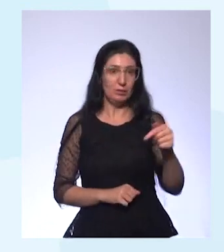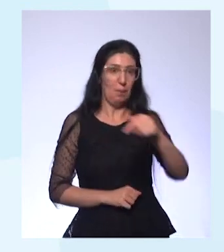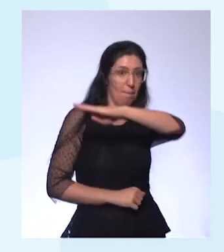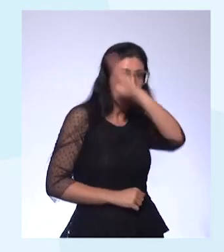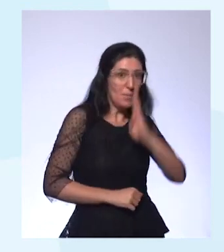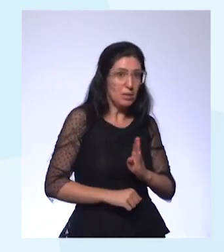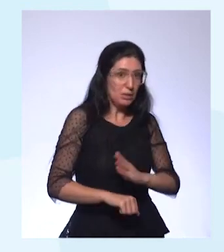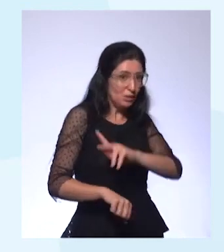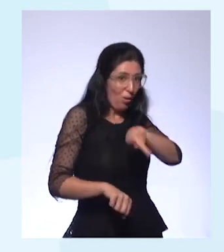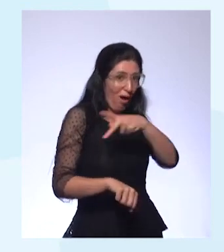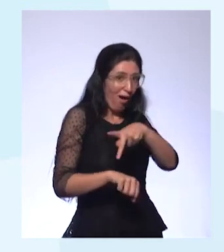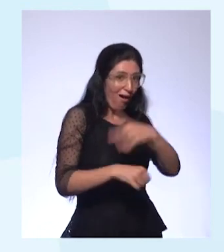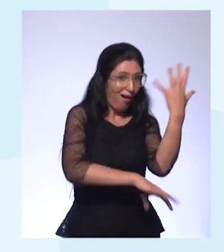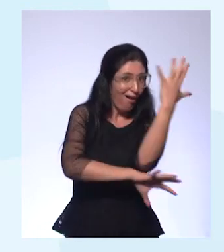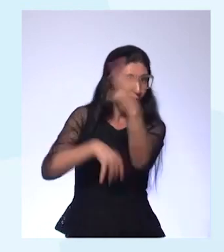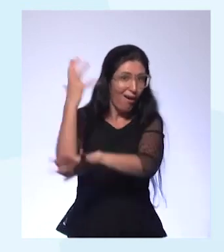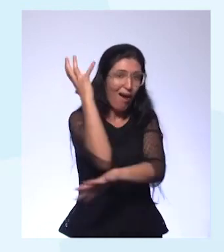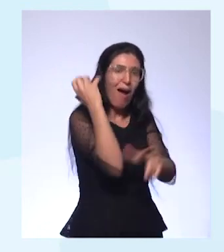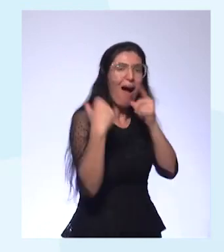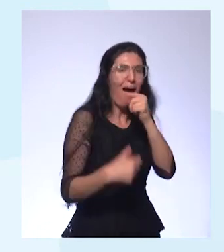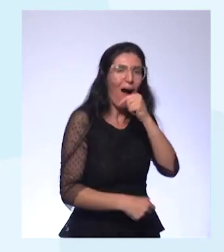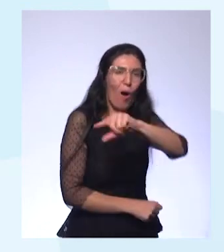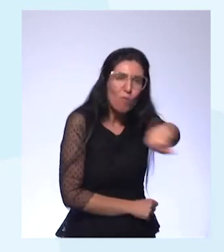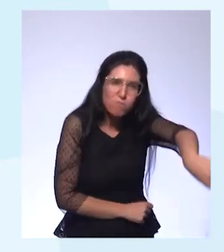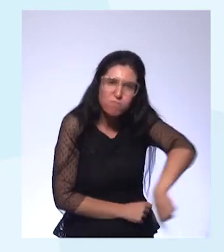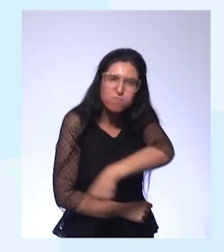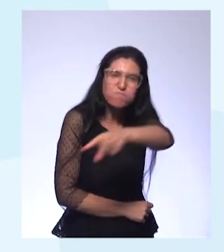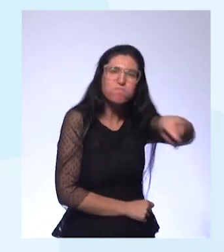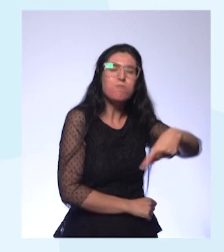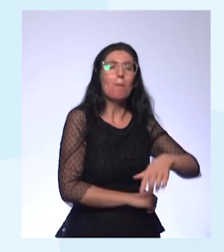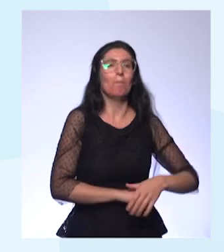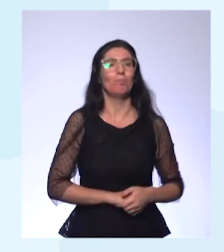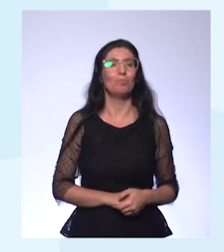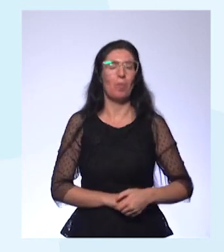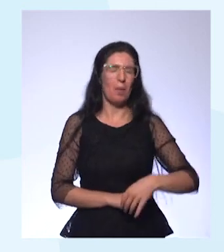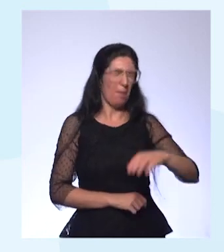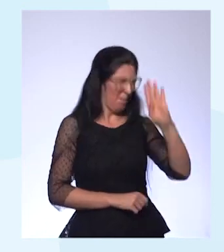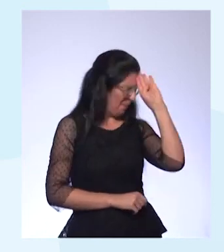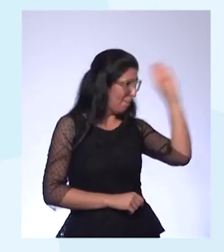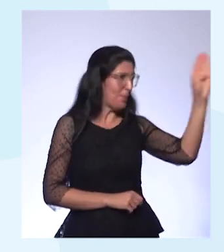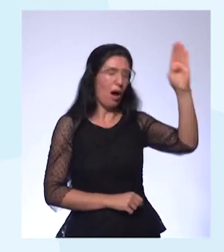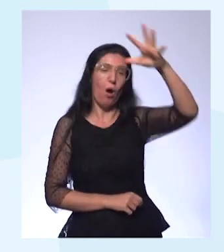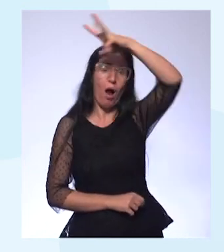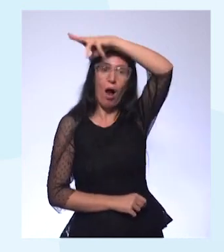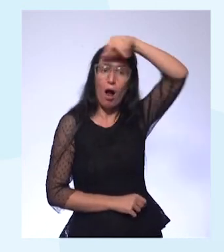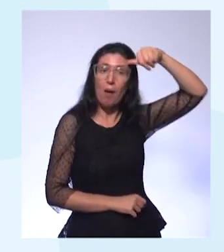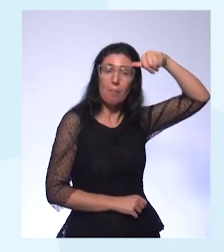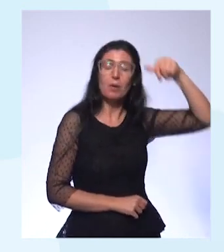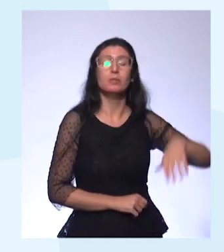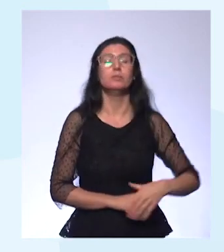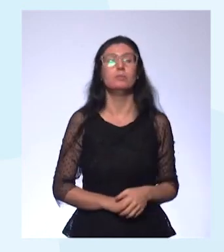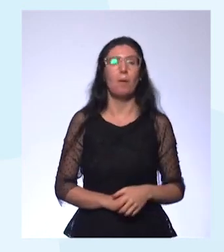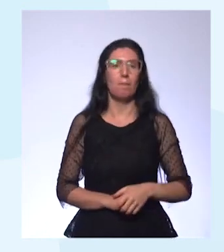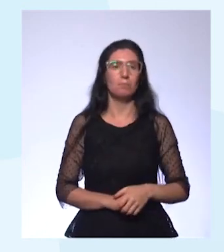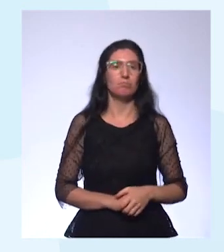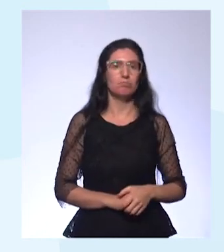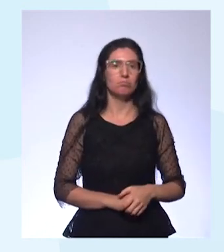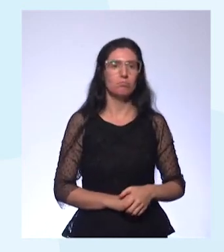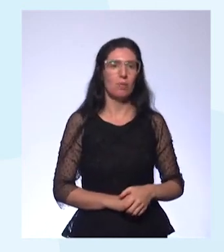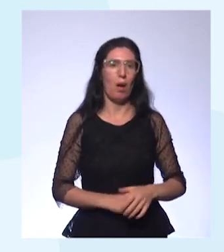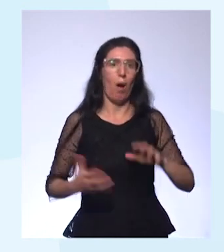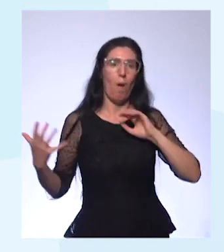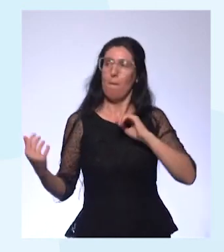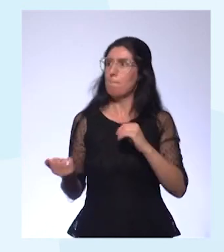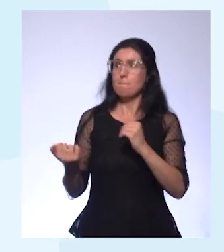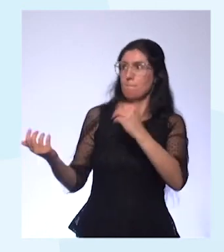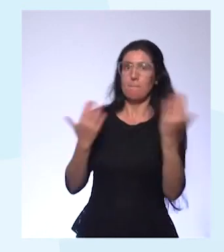florestas tropicais úmidas, né, como exemplo aí, principalmente a floresta amazônica, aí, que é a maior do planeta. Essas florestas também